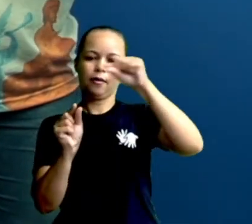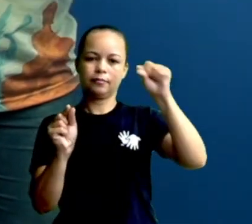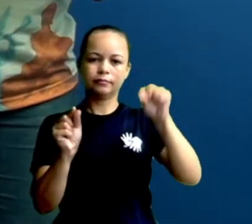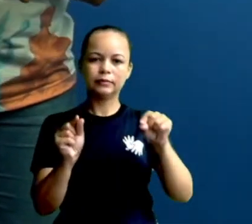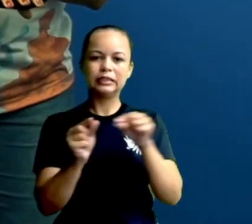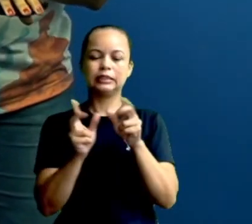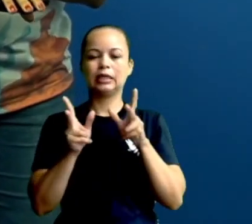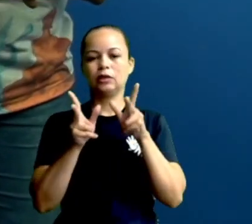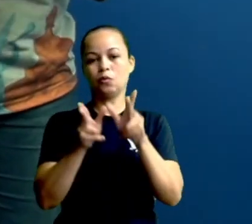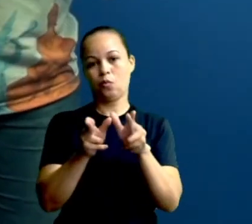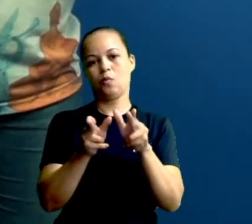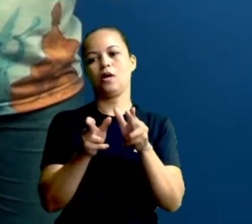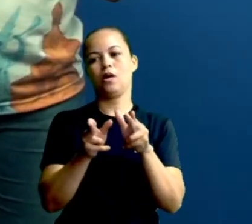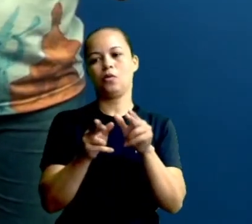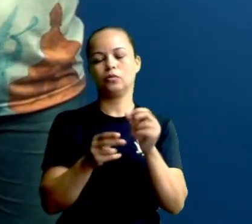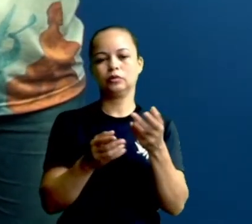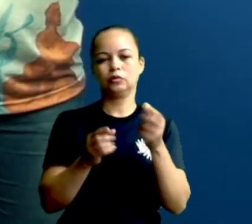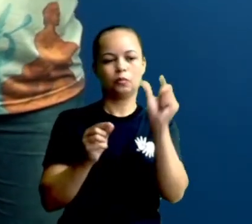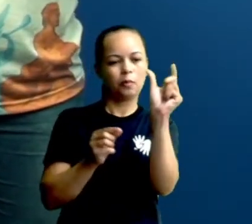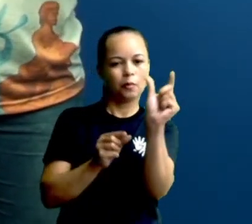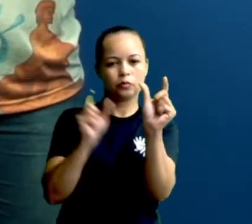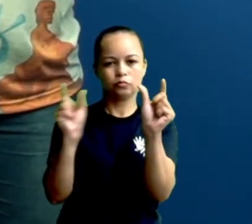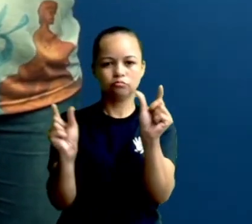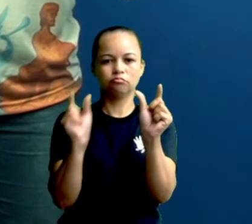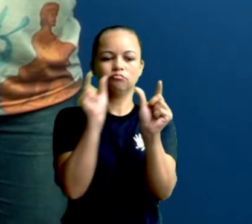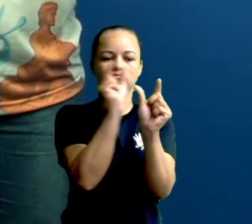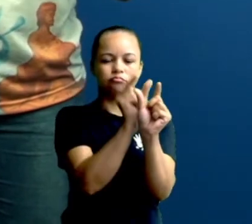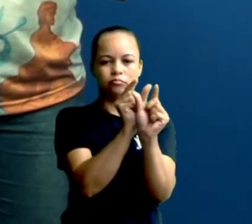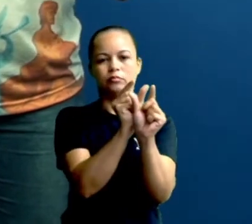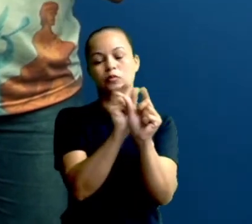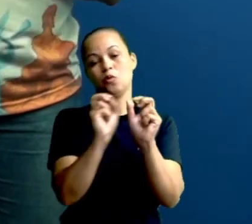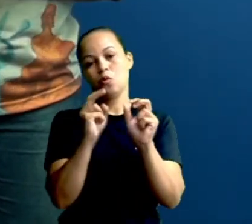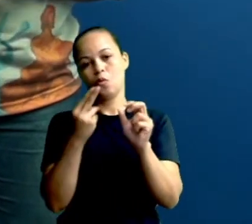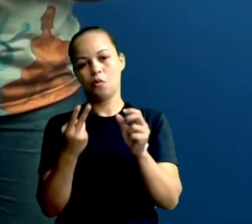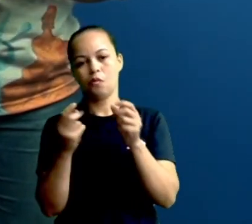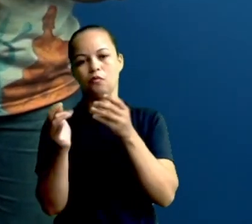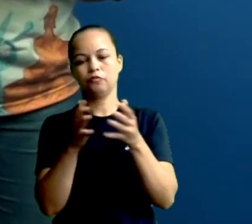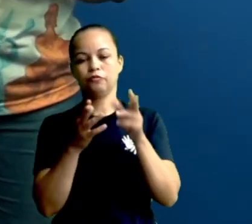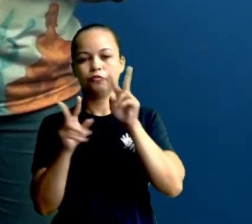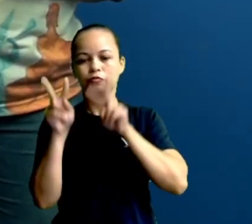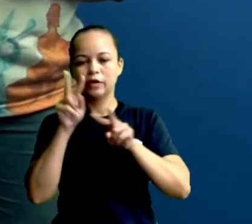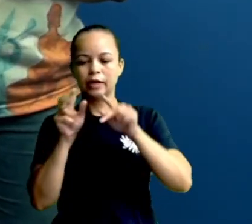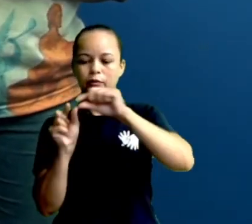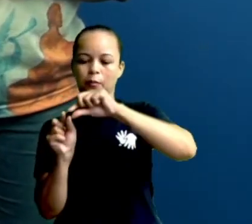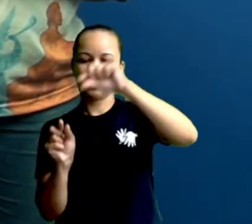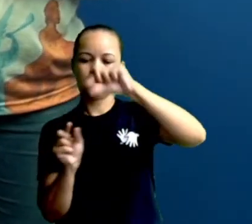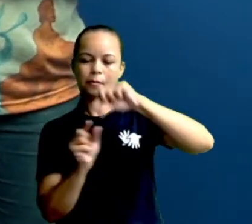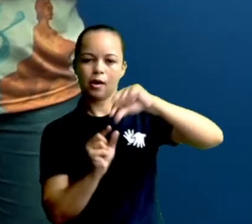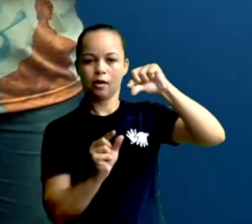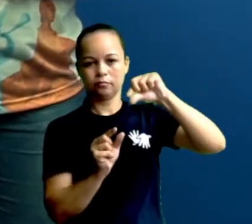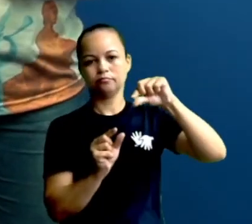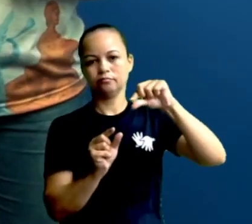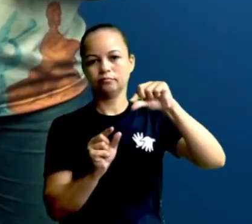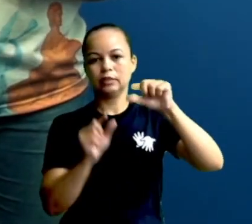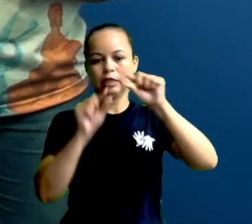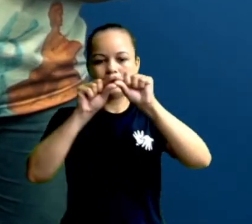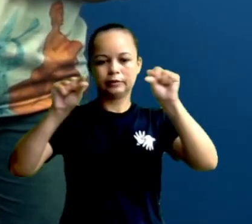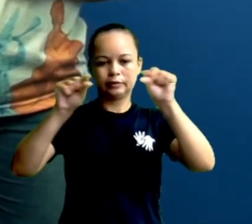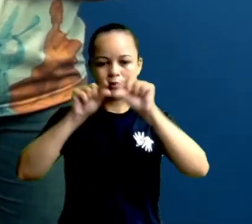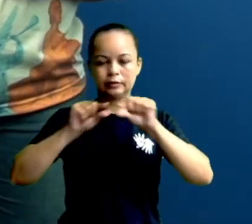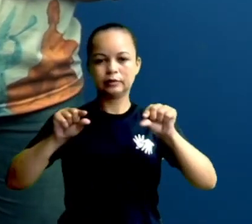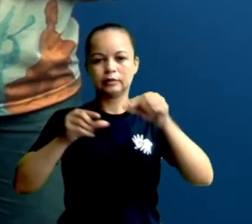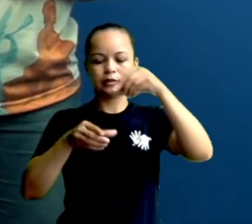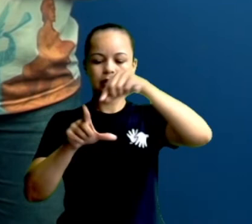observando, sobrepondo uma sobre a outra, ou vendo a medida dos seus lados correspondentes e dos seus